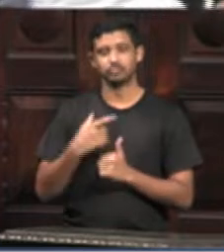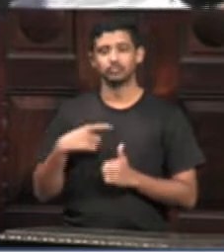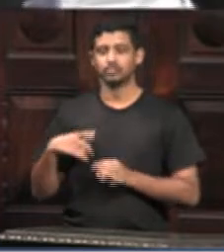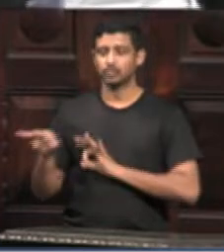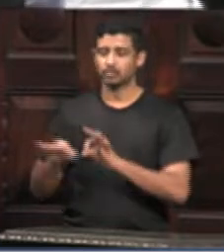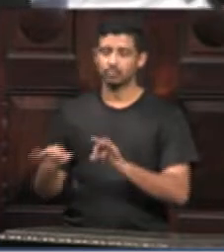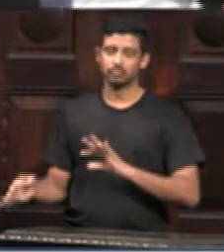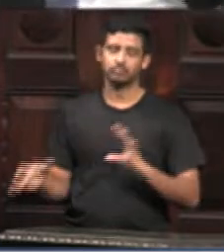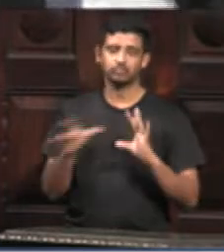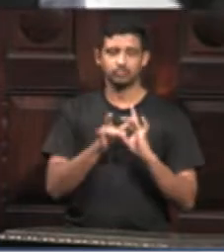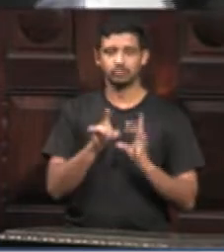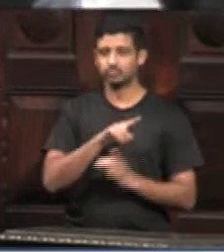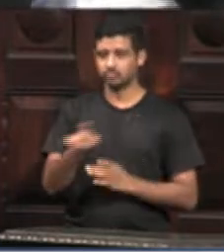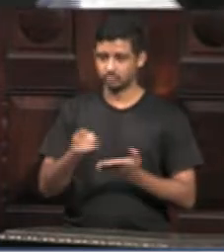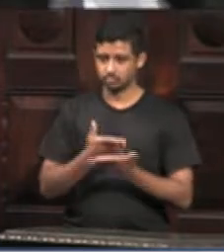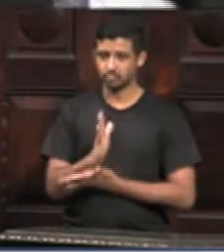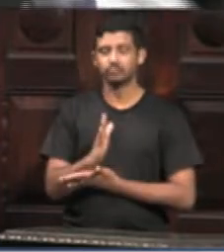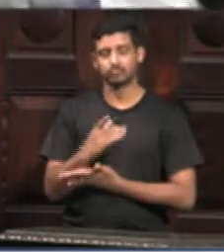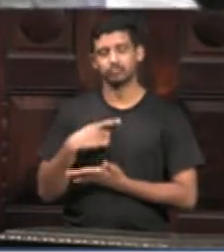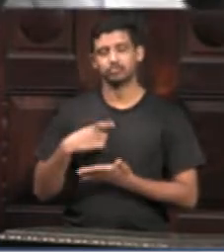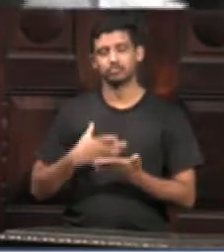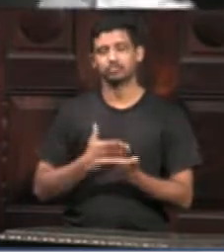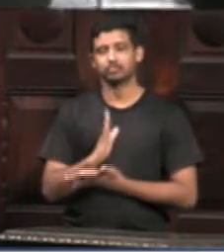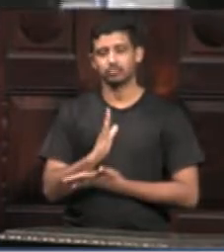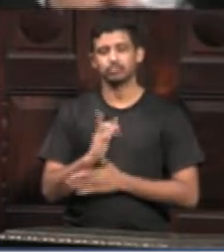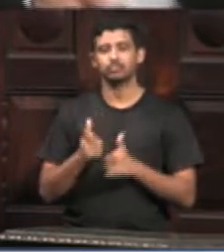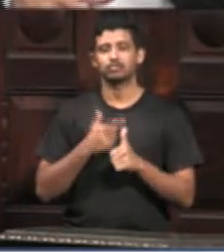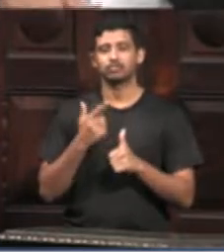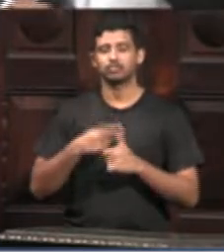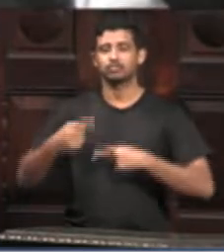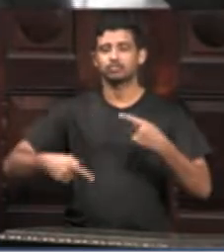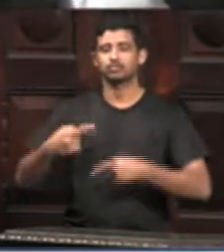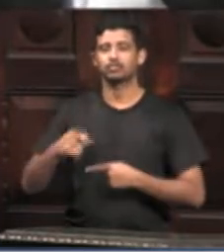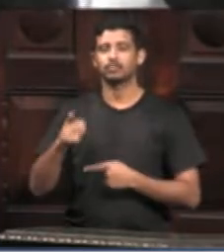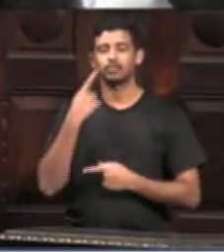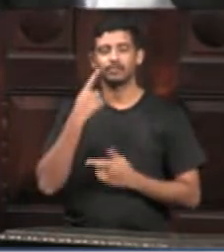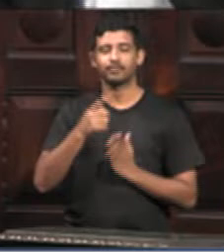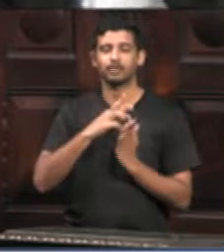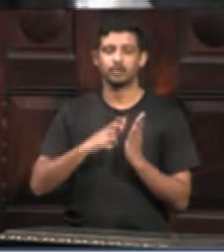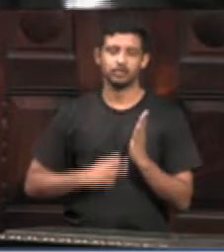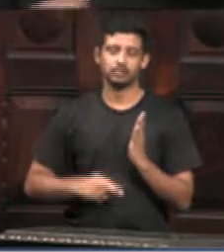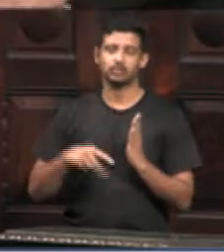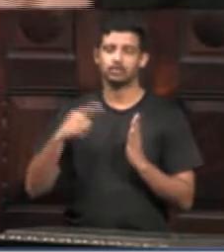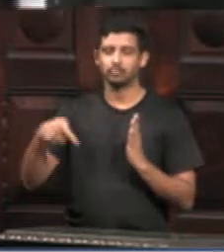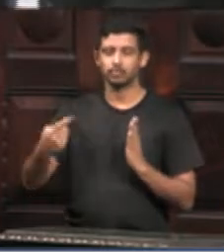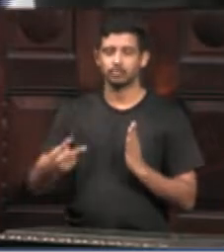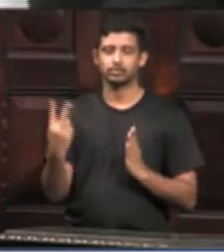emendado. Senhores que aprovam nessa comissão, aprovado. Em primeira, vai a redação do vencido para a segunda discussão.